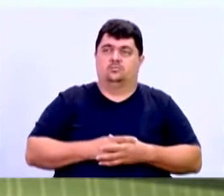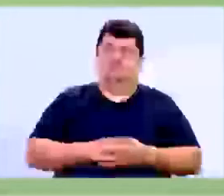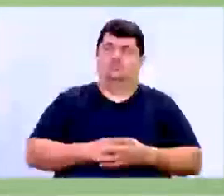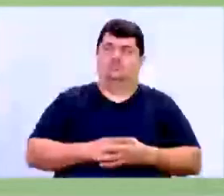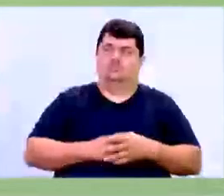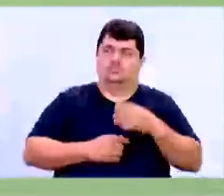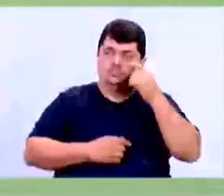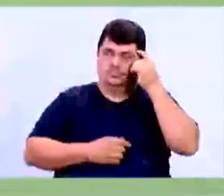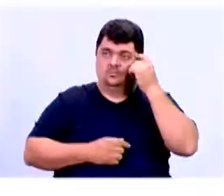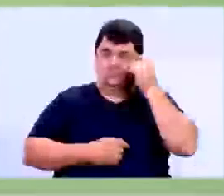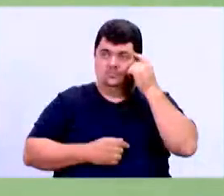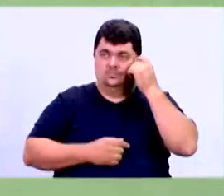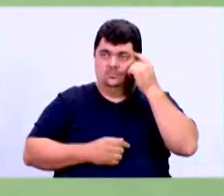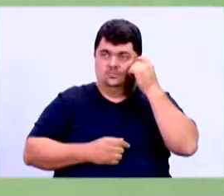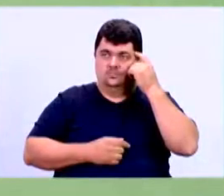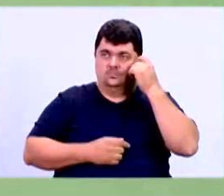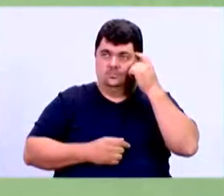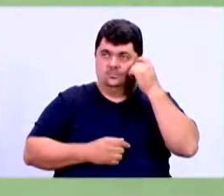diante.